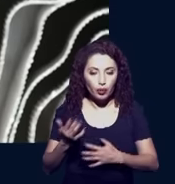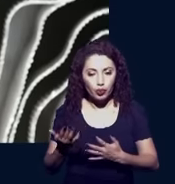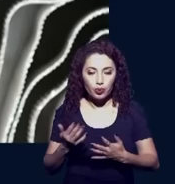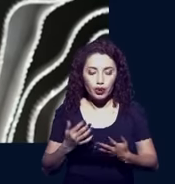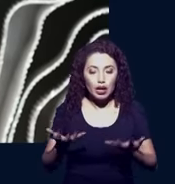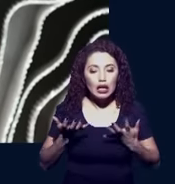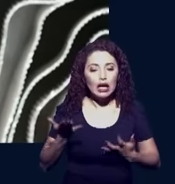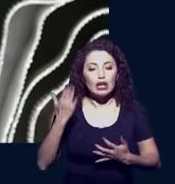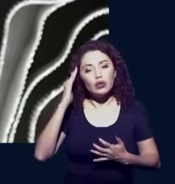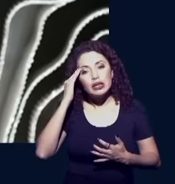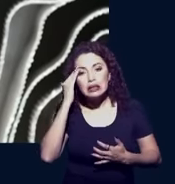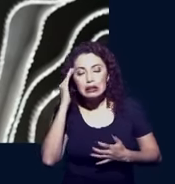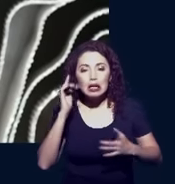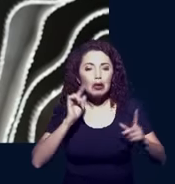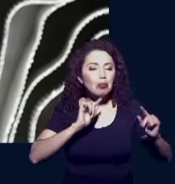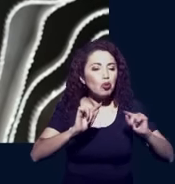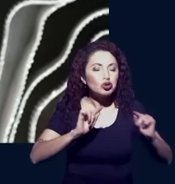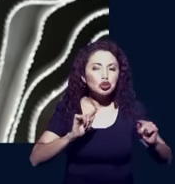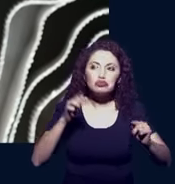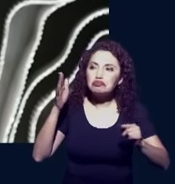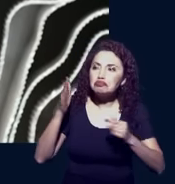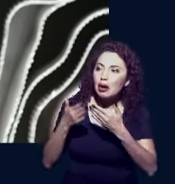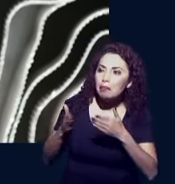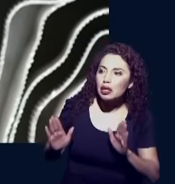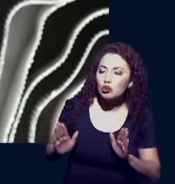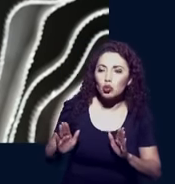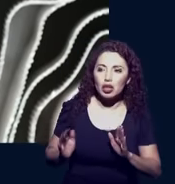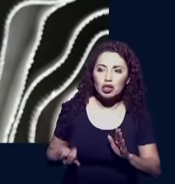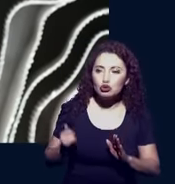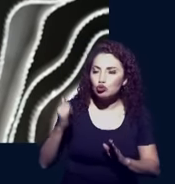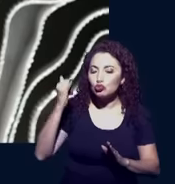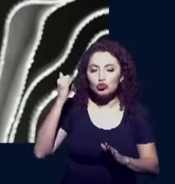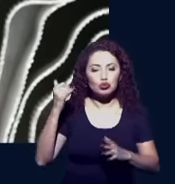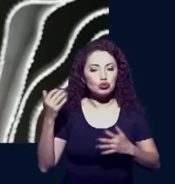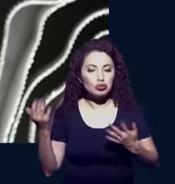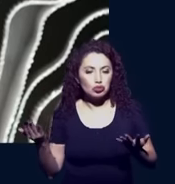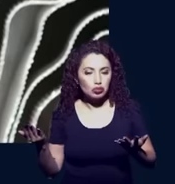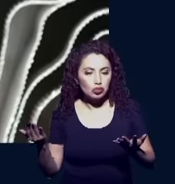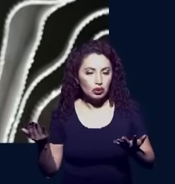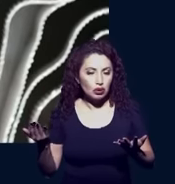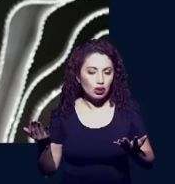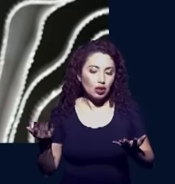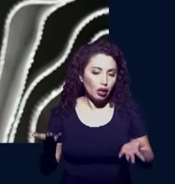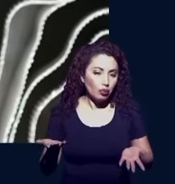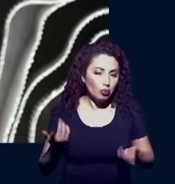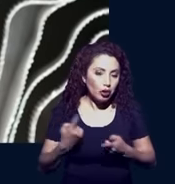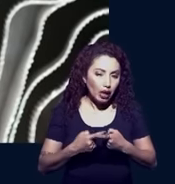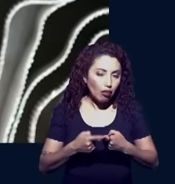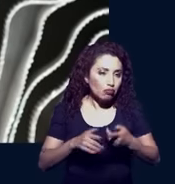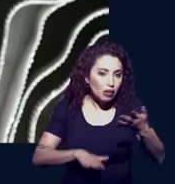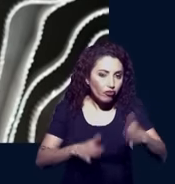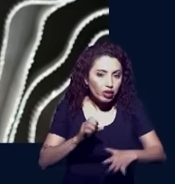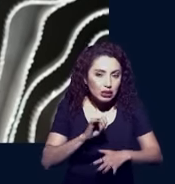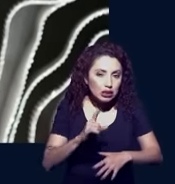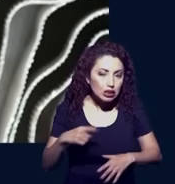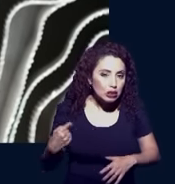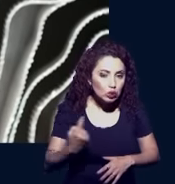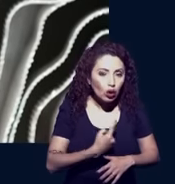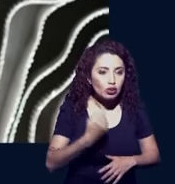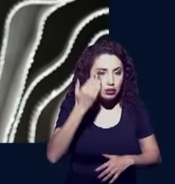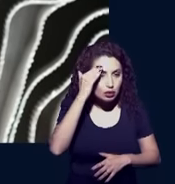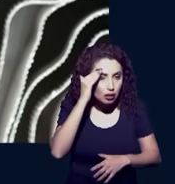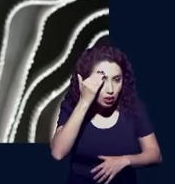do motivo enfim dessa abertura da taxa de juros e porque talvez entendendo um pouco o motivo a gente consiga